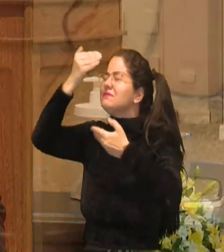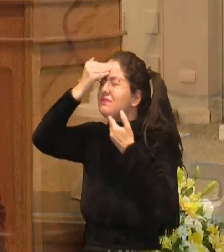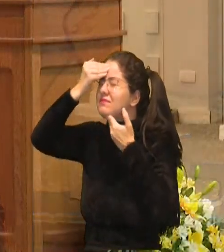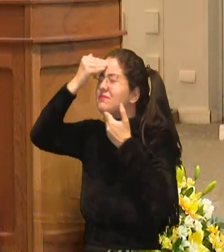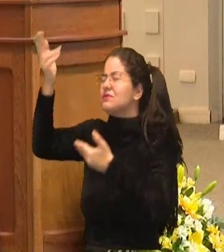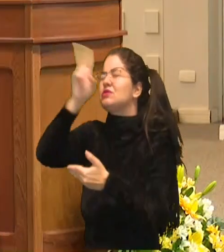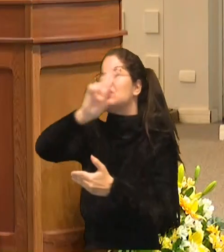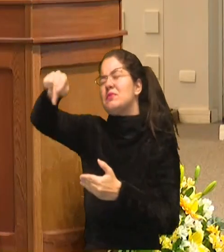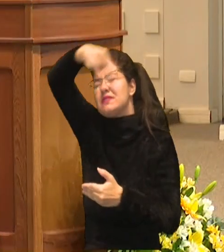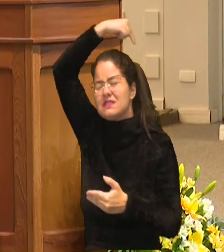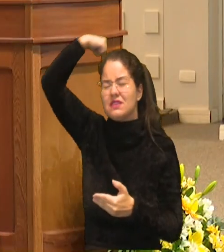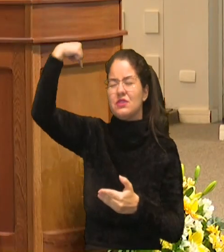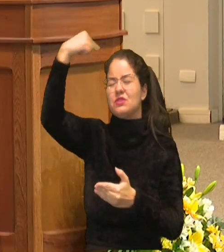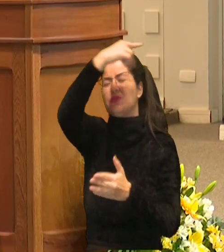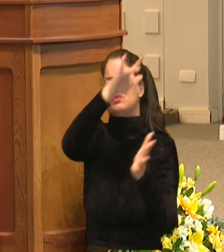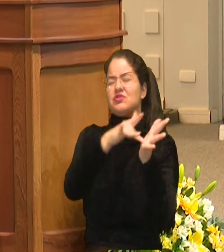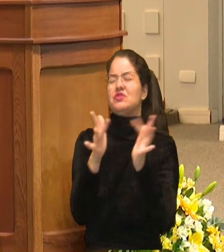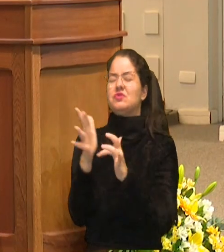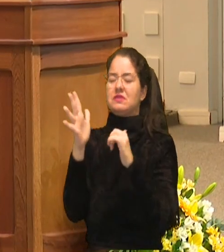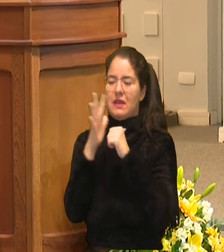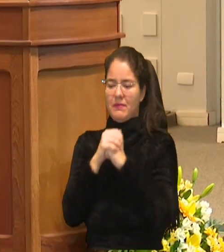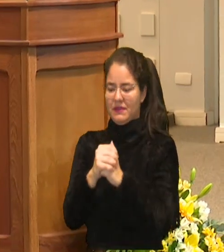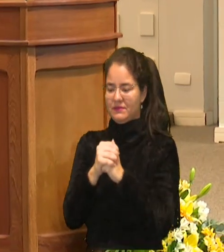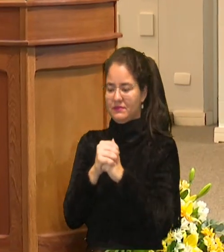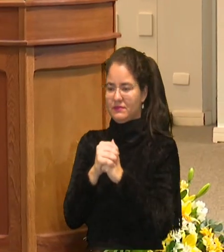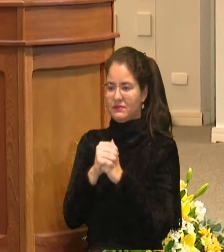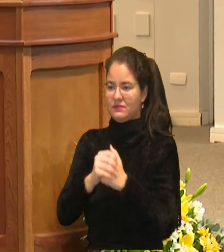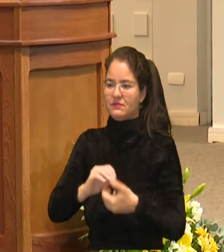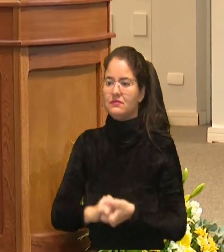nome santo de Jesus. Amém.